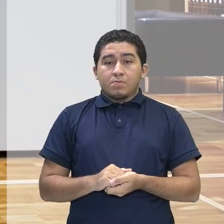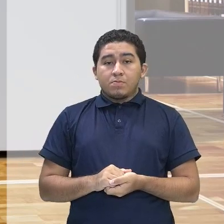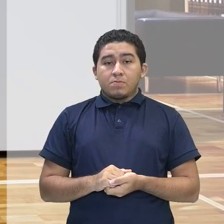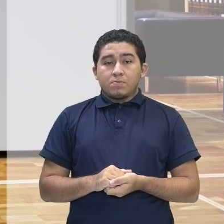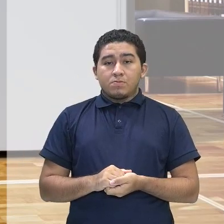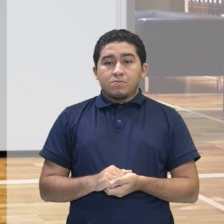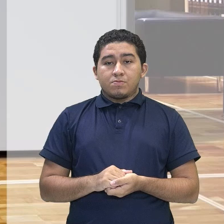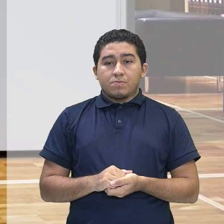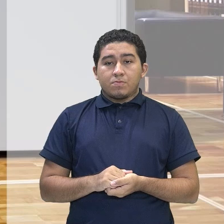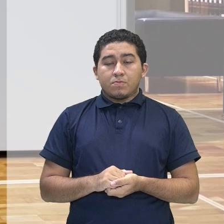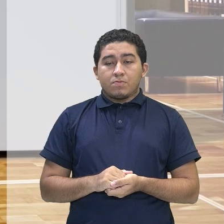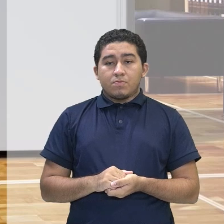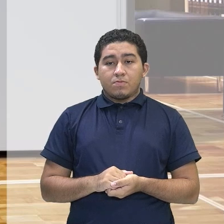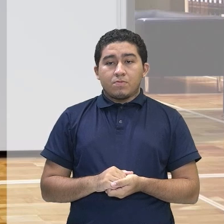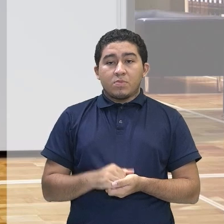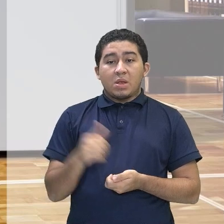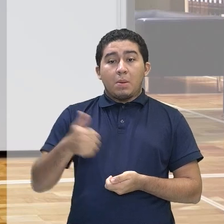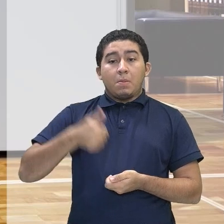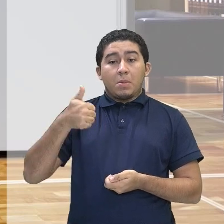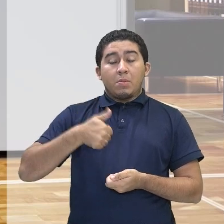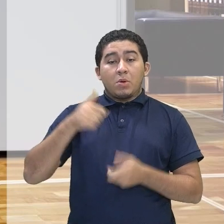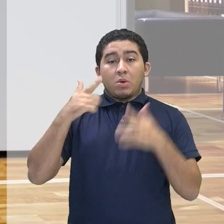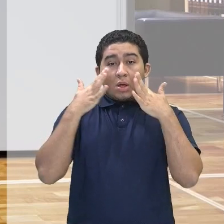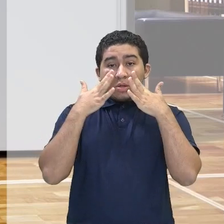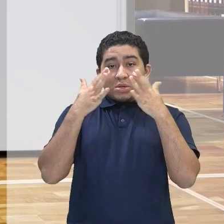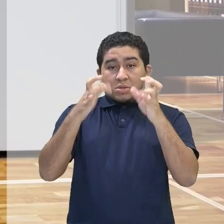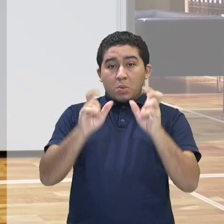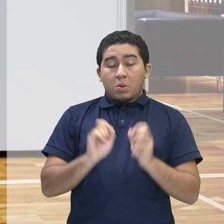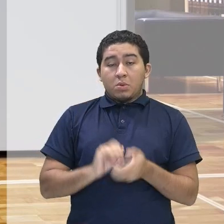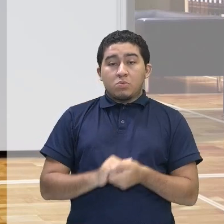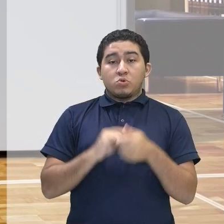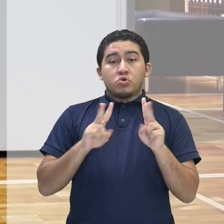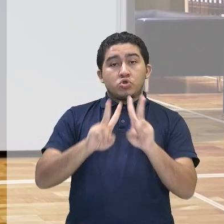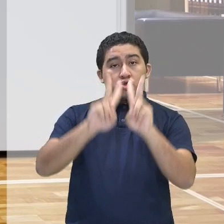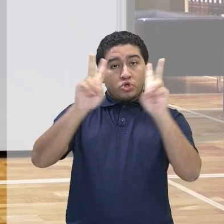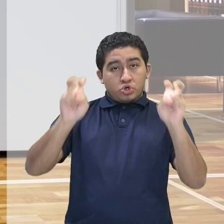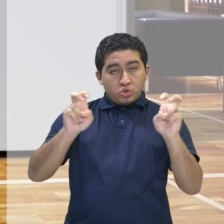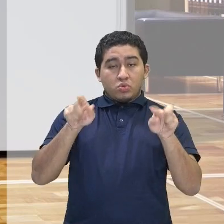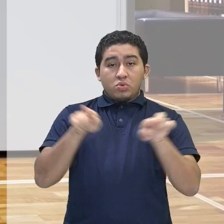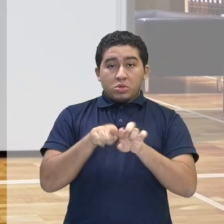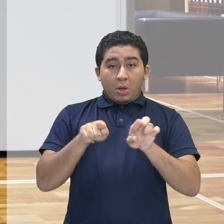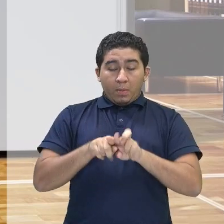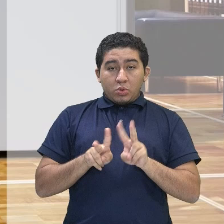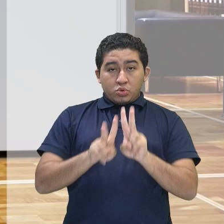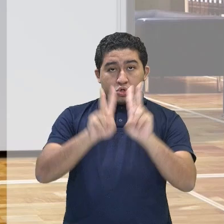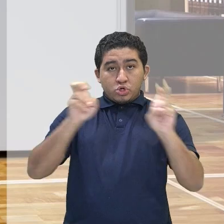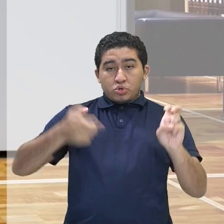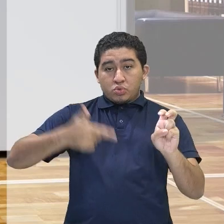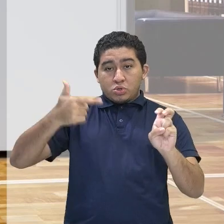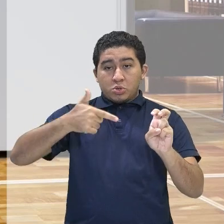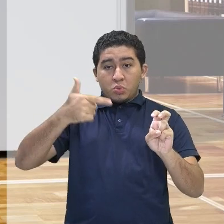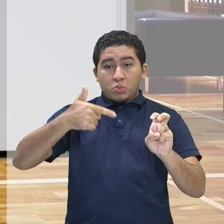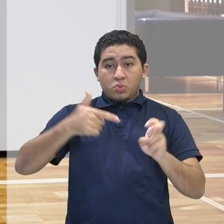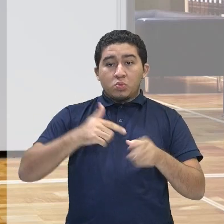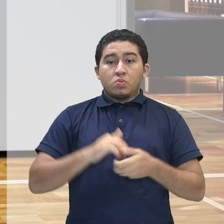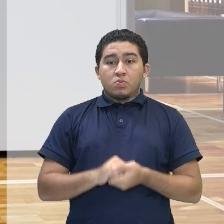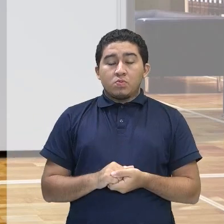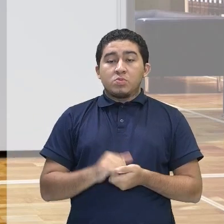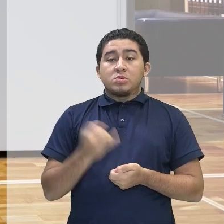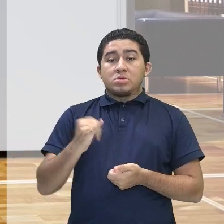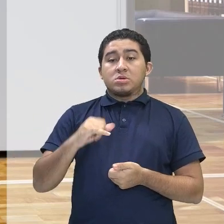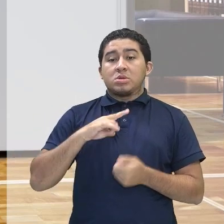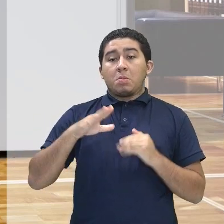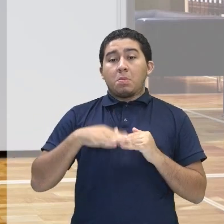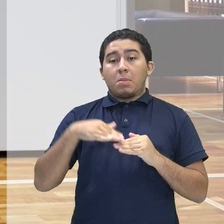nós vamos observar primeiro os títulos, né? No caso, o título e subtítulos, né? Caso haja mais de